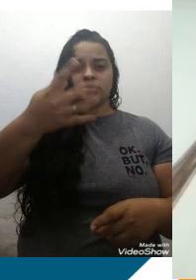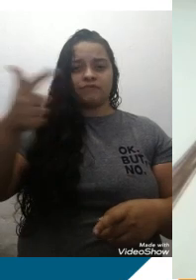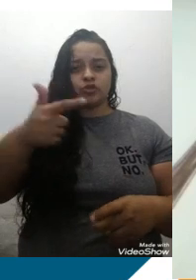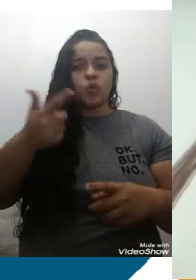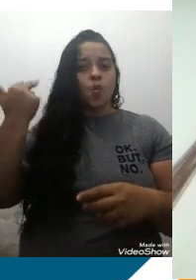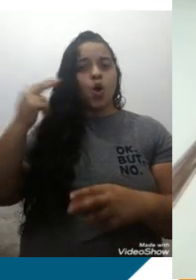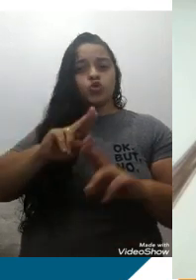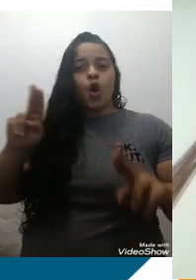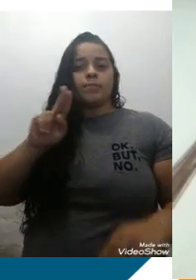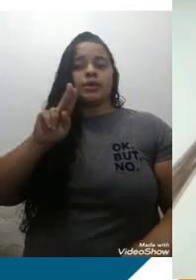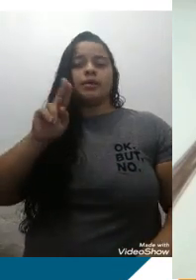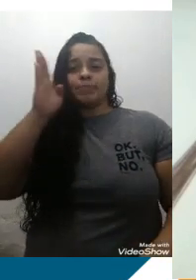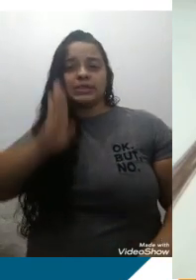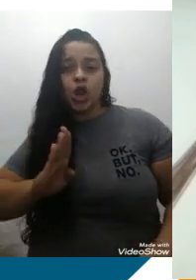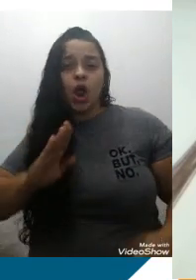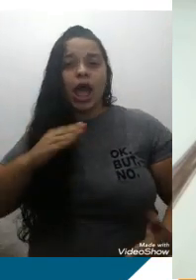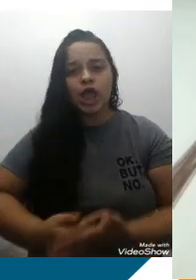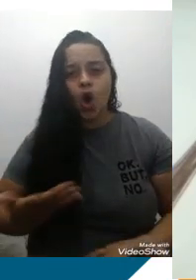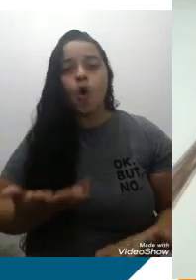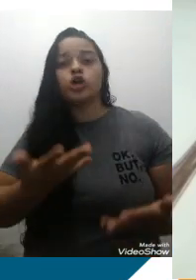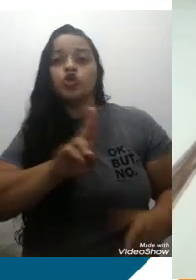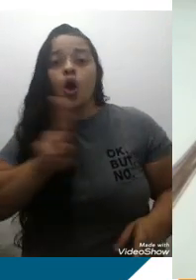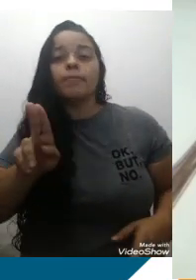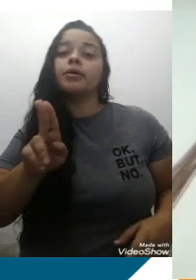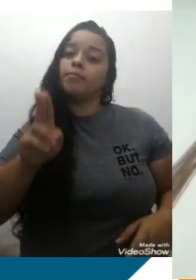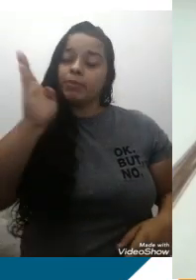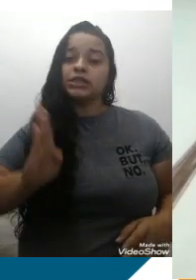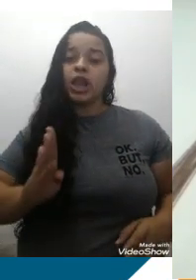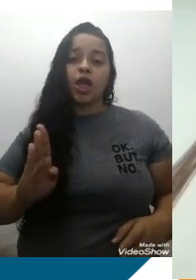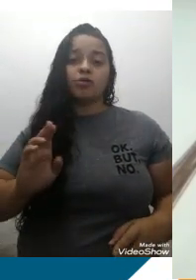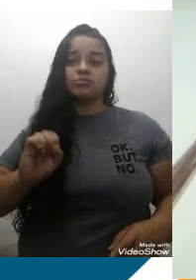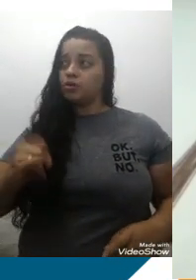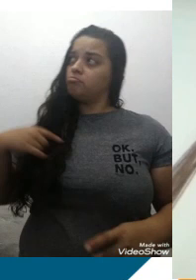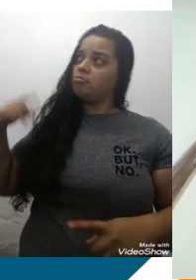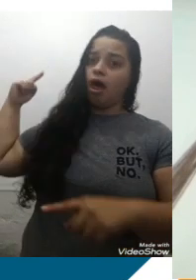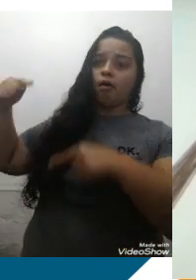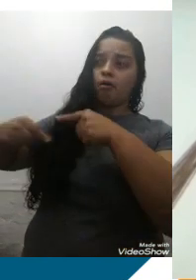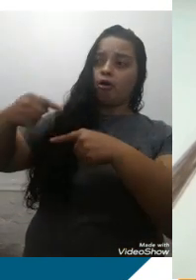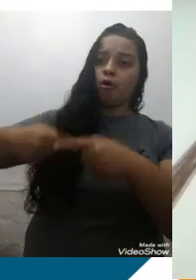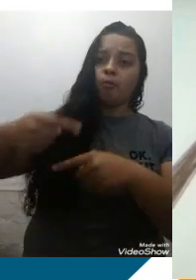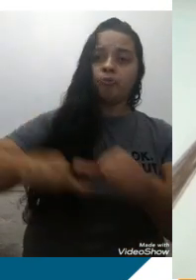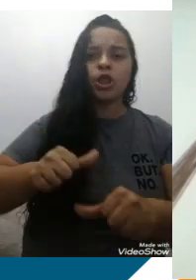hoje. Se nós, que nos vemos enquanto brasileiros, podemos mudar, por que os índios não